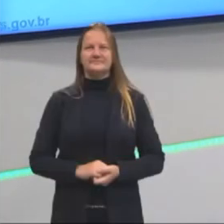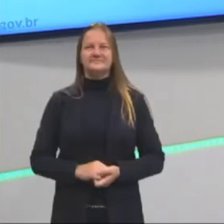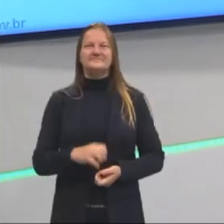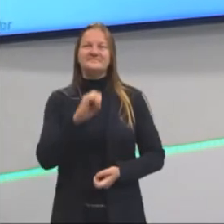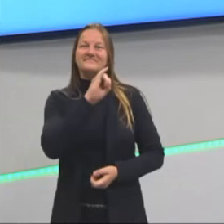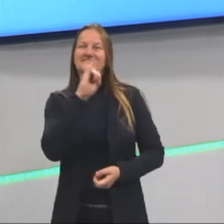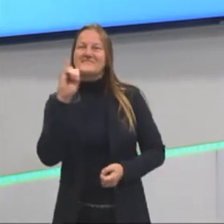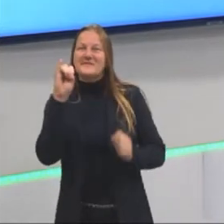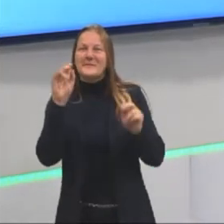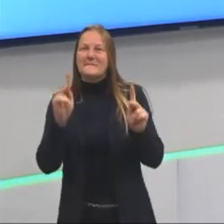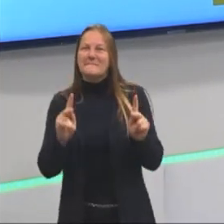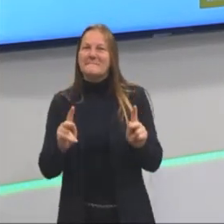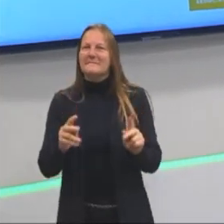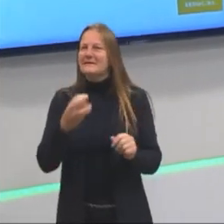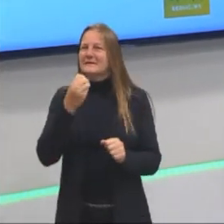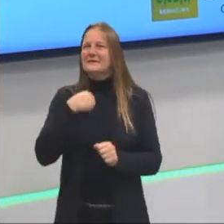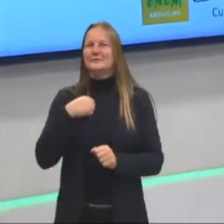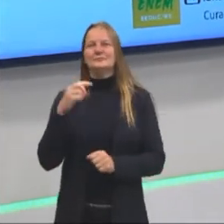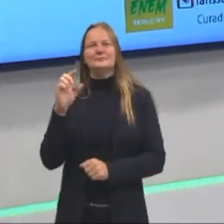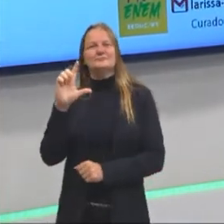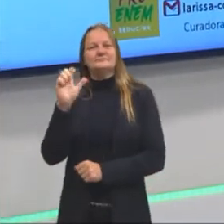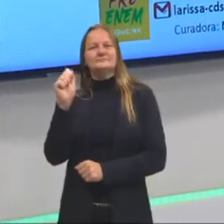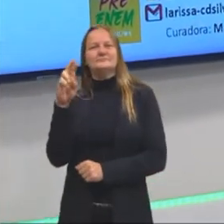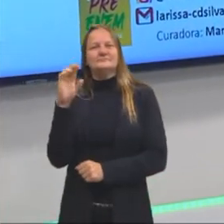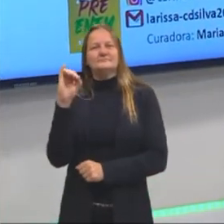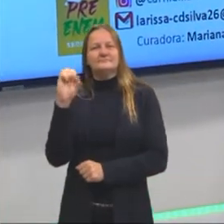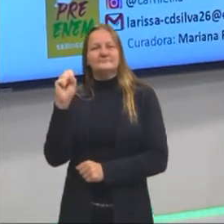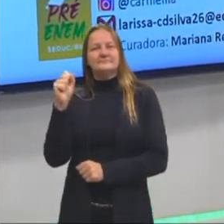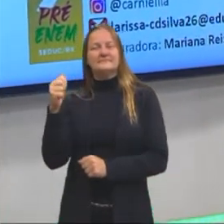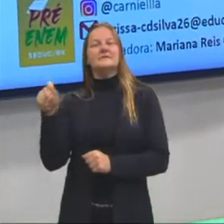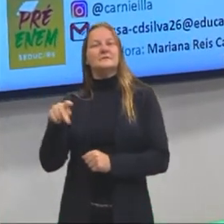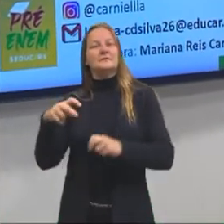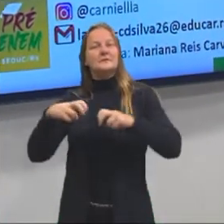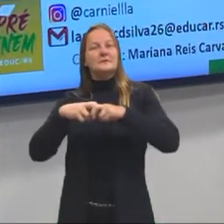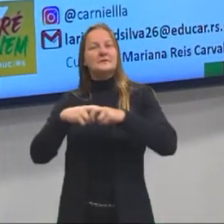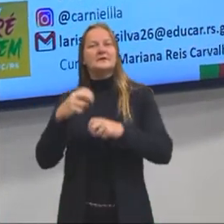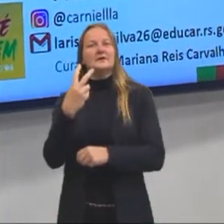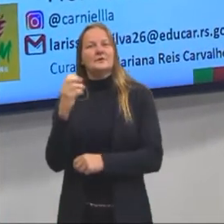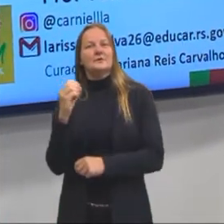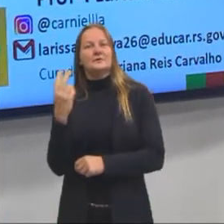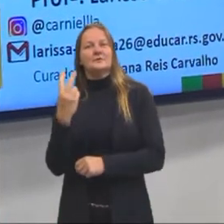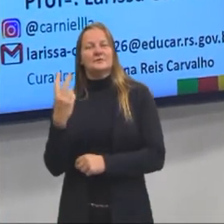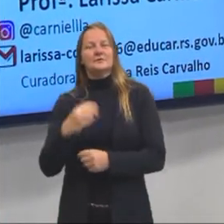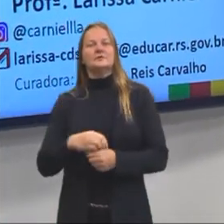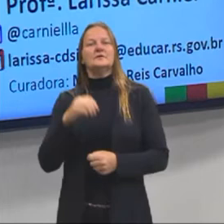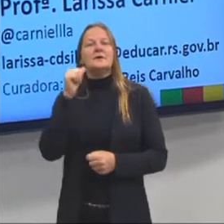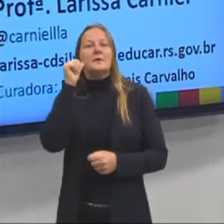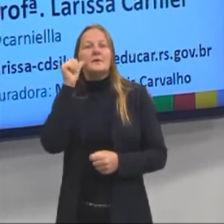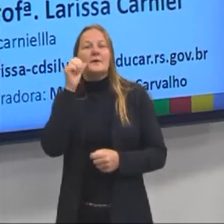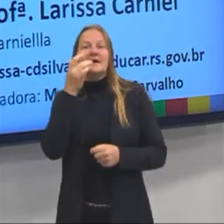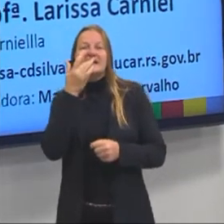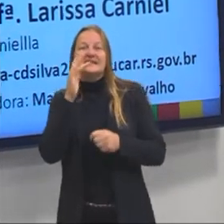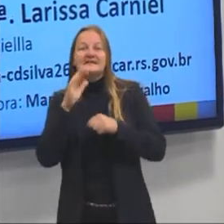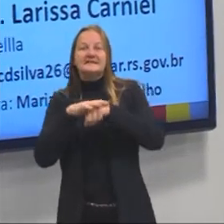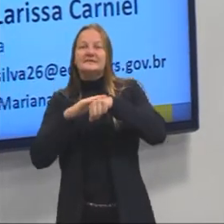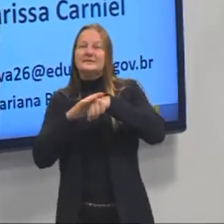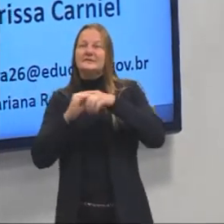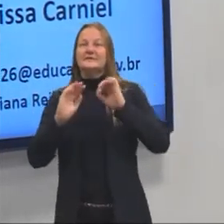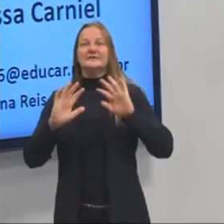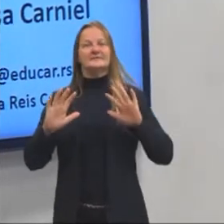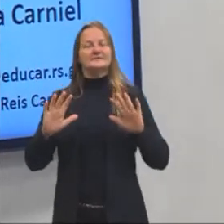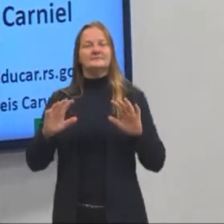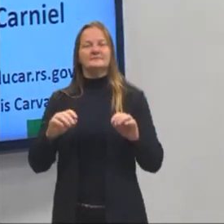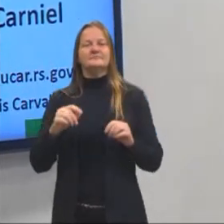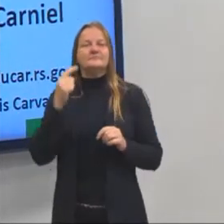Olá pessoal, me chamo Larissa e sou professora de física do pré-enem 2022. Eu sou uma mulher branca, de pele clara, cabelos e